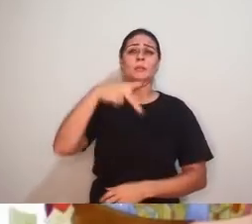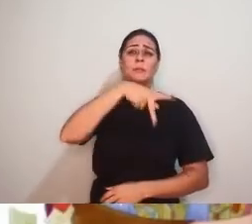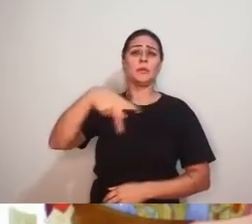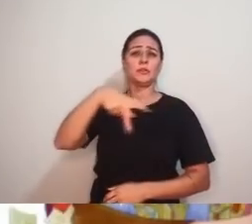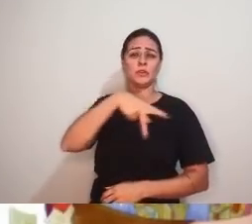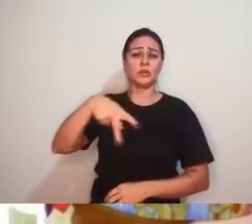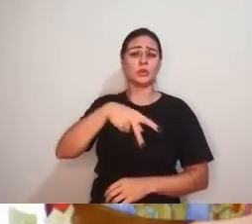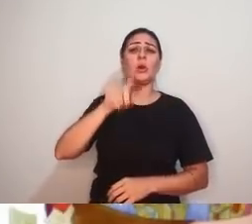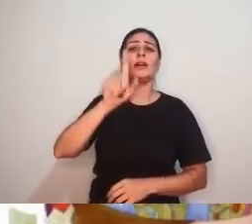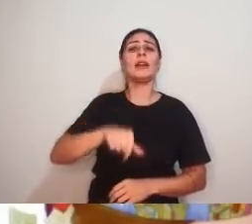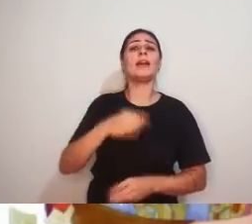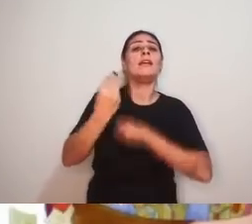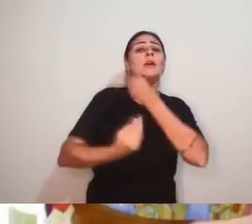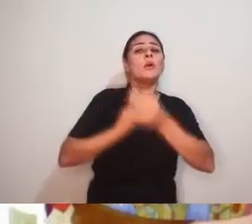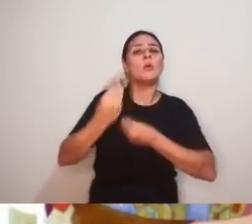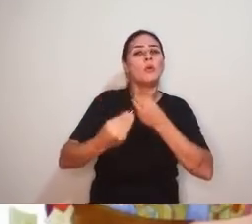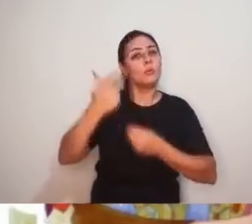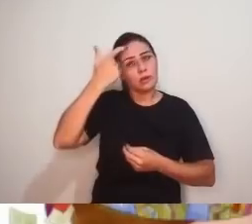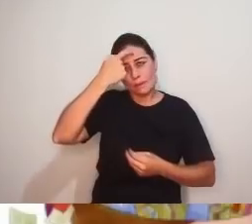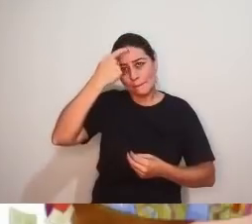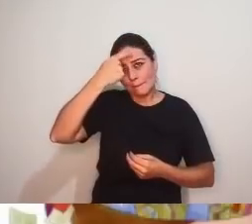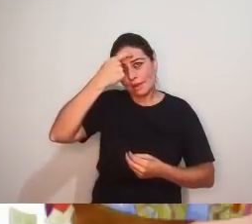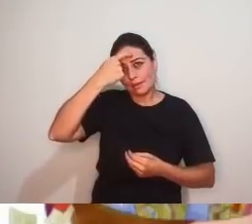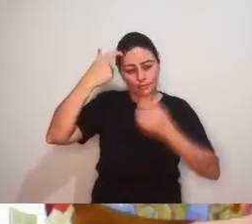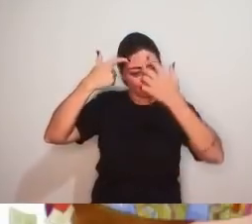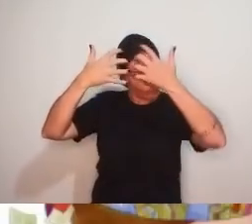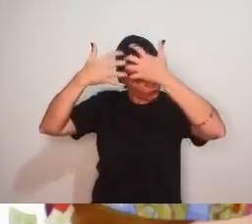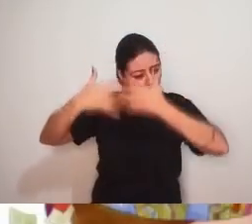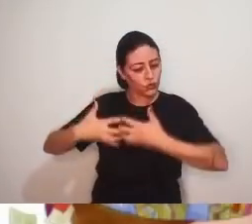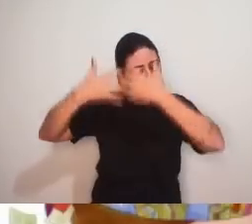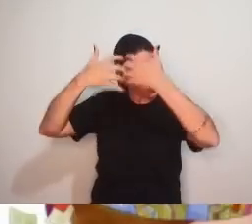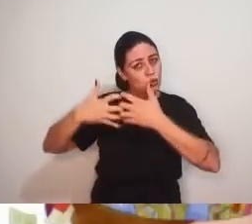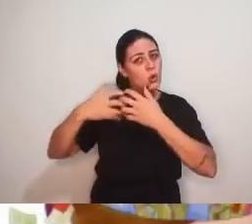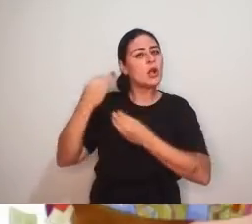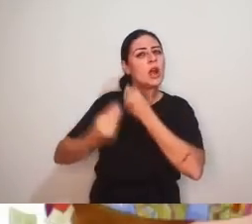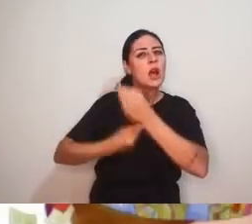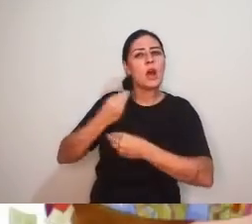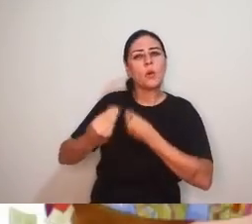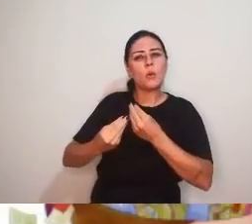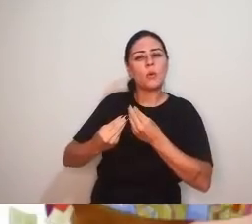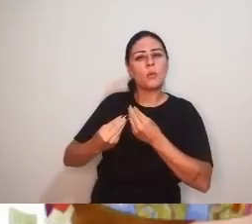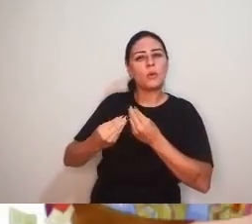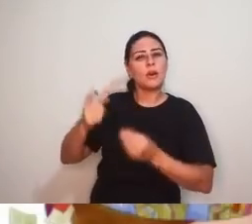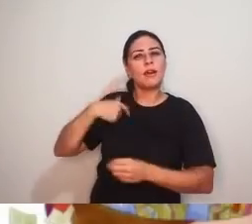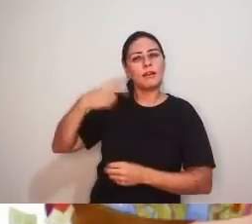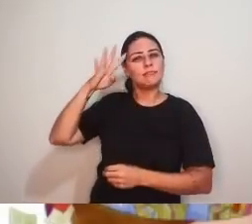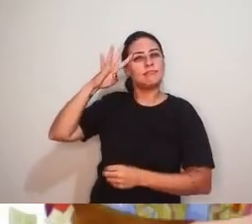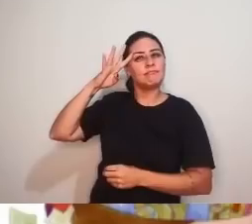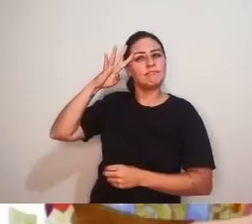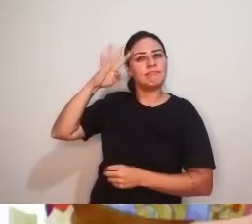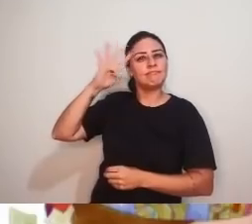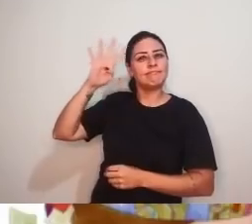educadores, professores, docentes que somos, é como é que a nossa mente funciona. E como é que esse